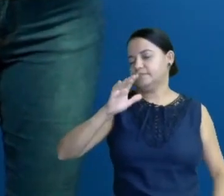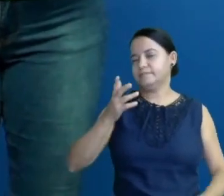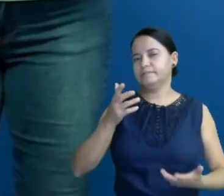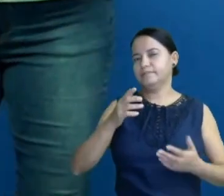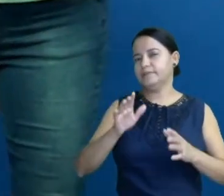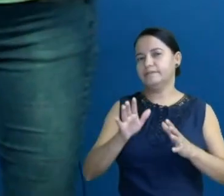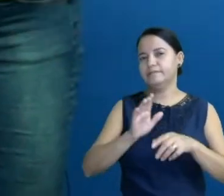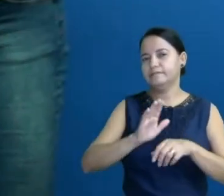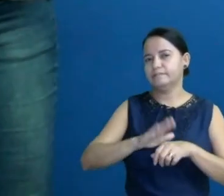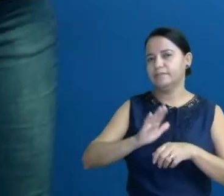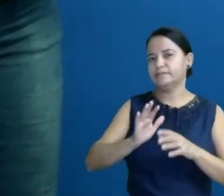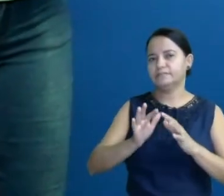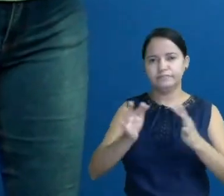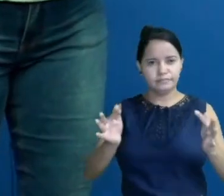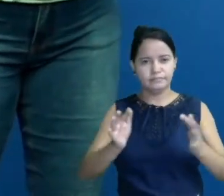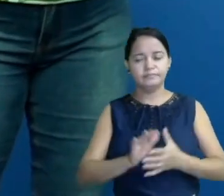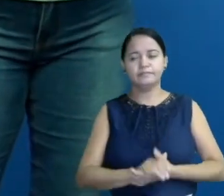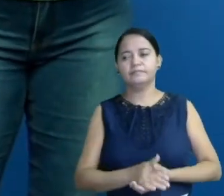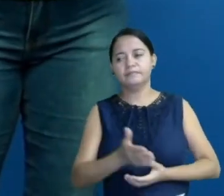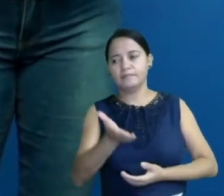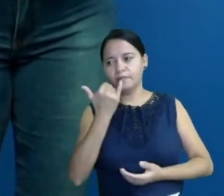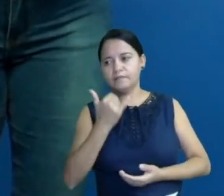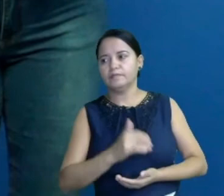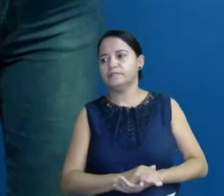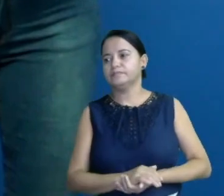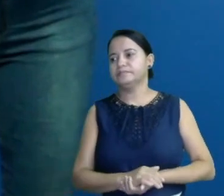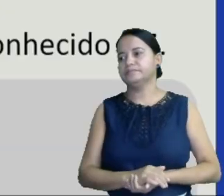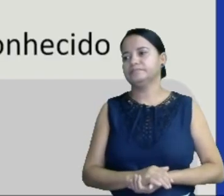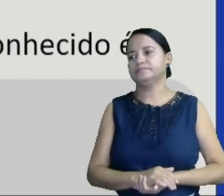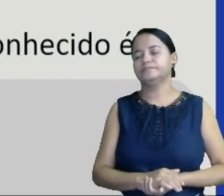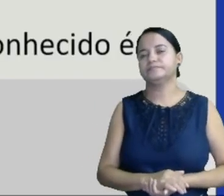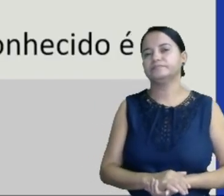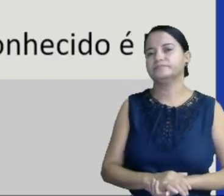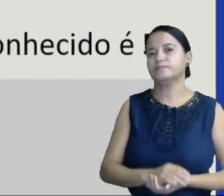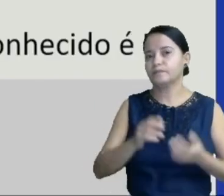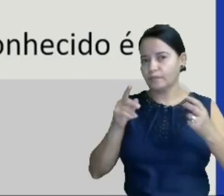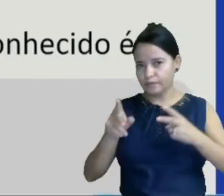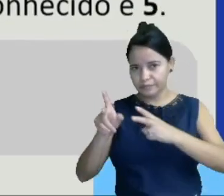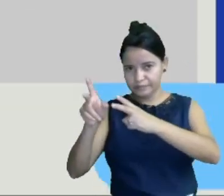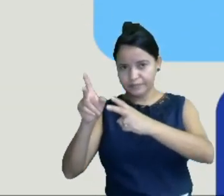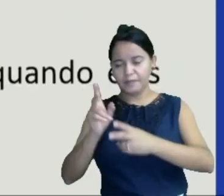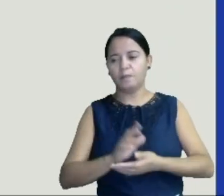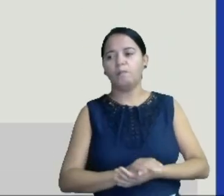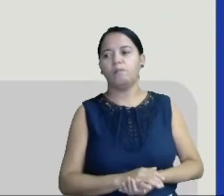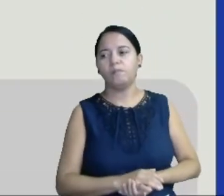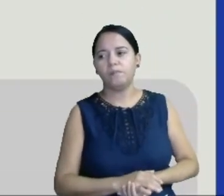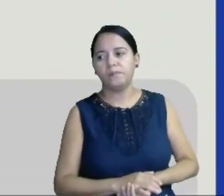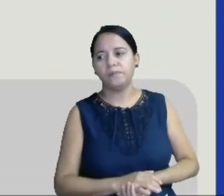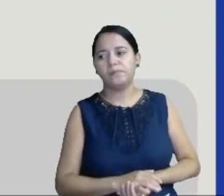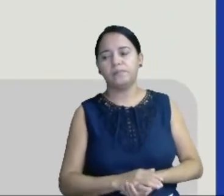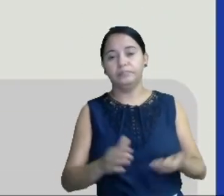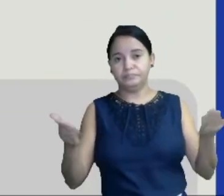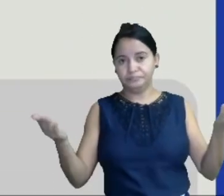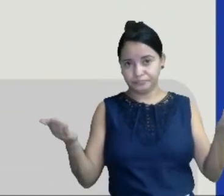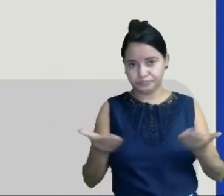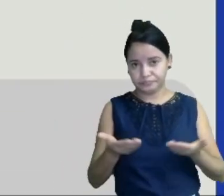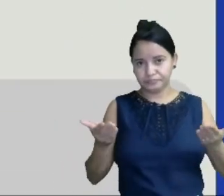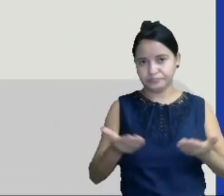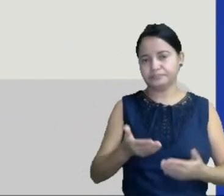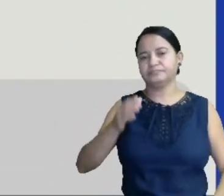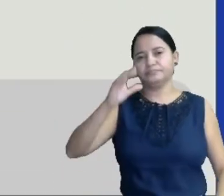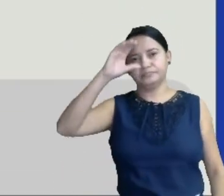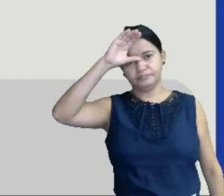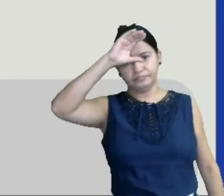tá na subtração Então vamos lá e vamos continuar porque hoje